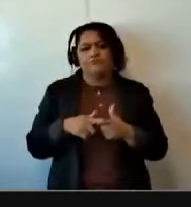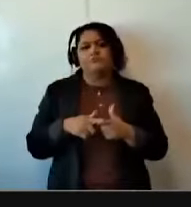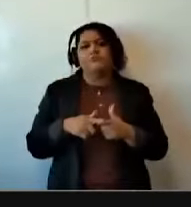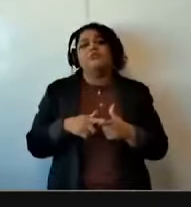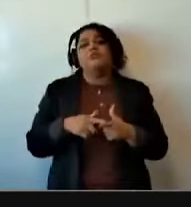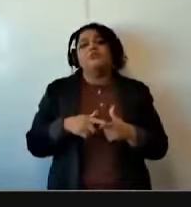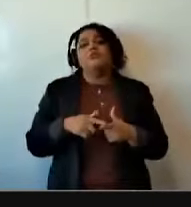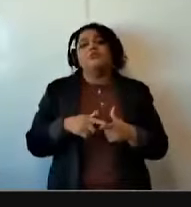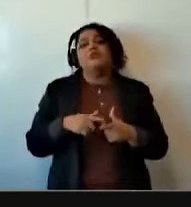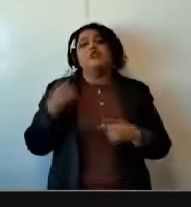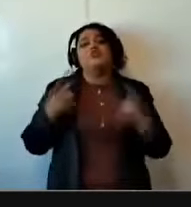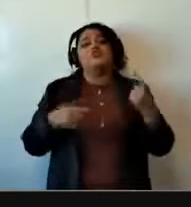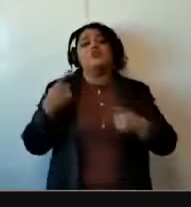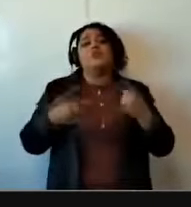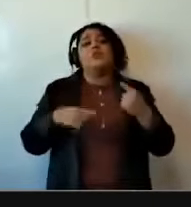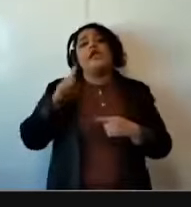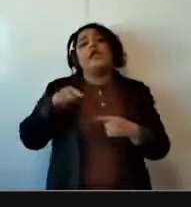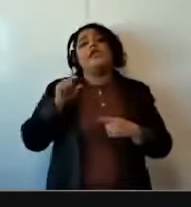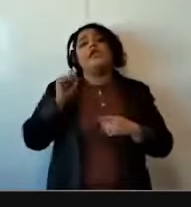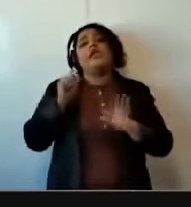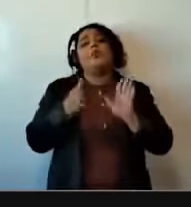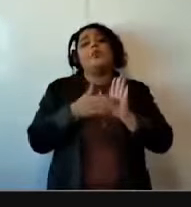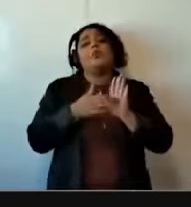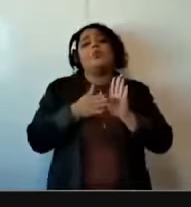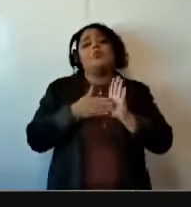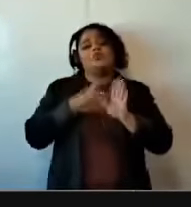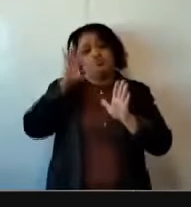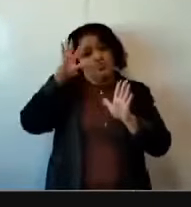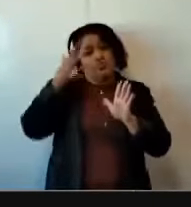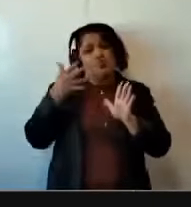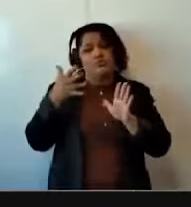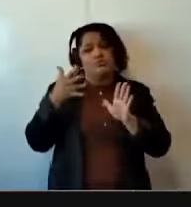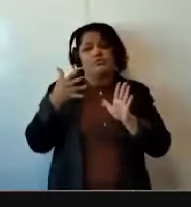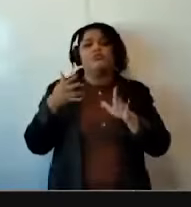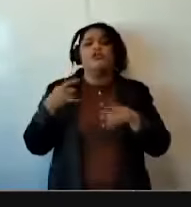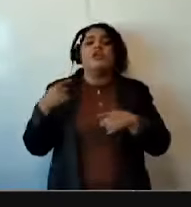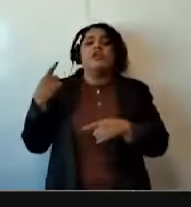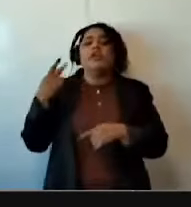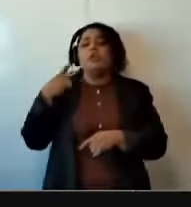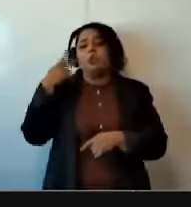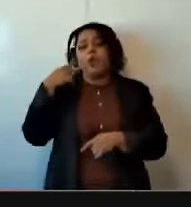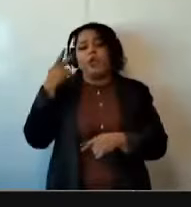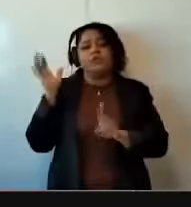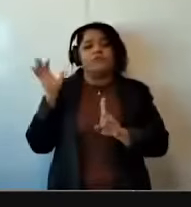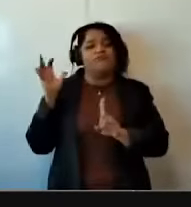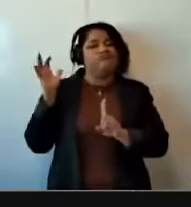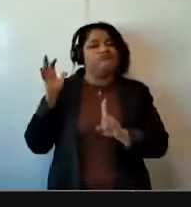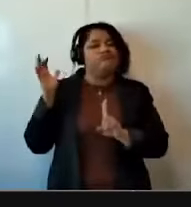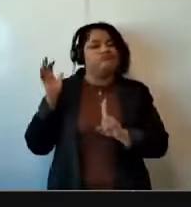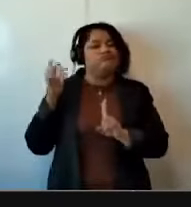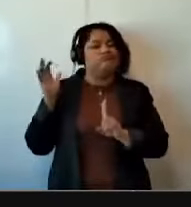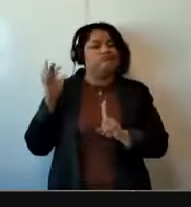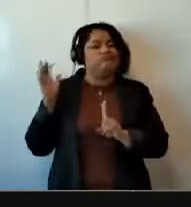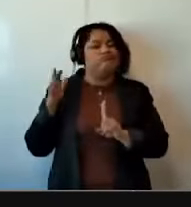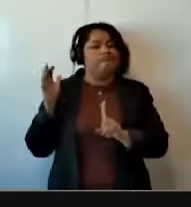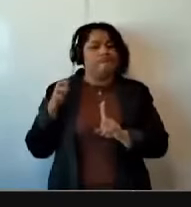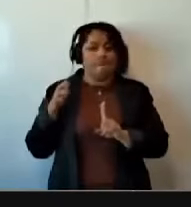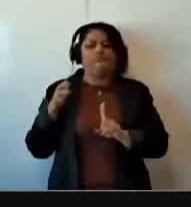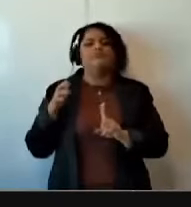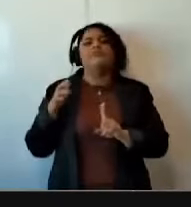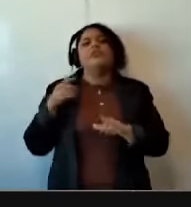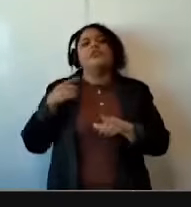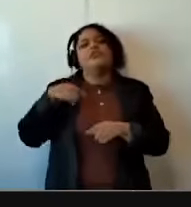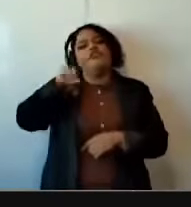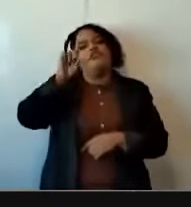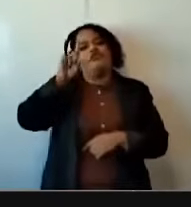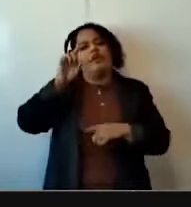a solução e as questões políticas permearam, de fato, essa discussão. O assunto foi ao STF e depois